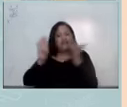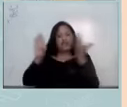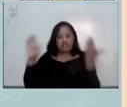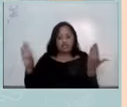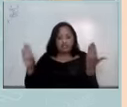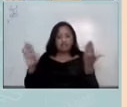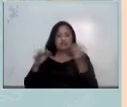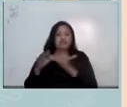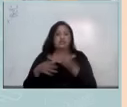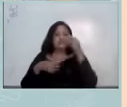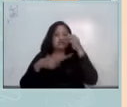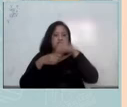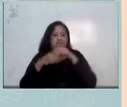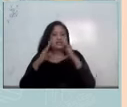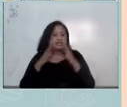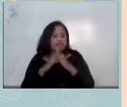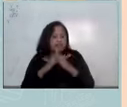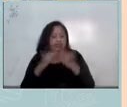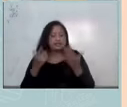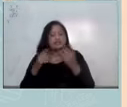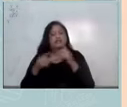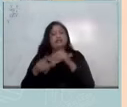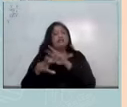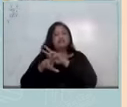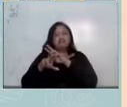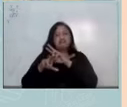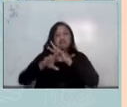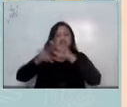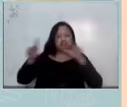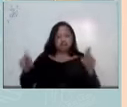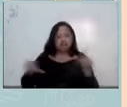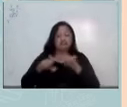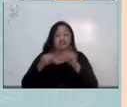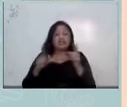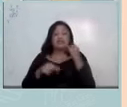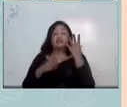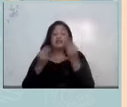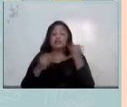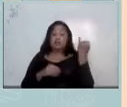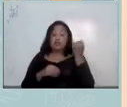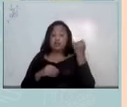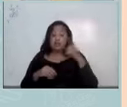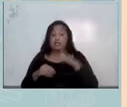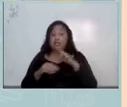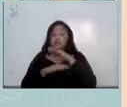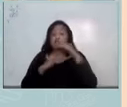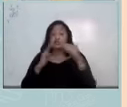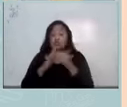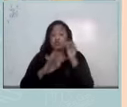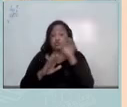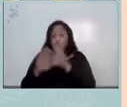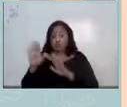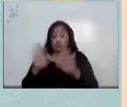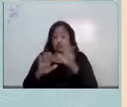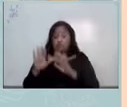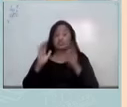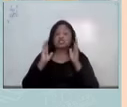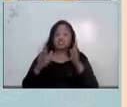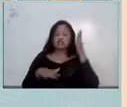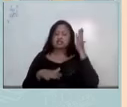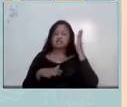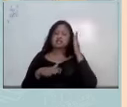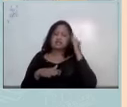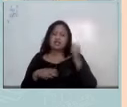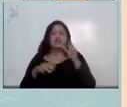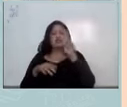isolamento, etc. Mas é muito importante, né, além de ter todos aqueles cuidados que a gente já está habituado, né, de usar